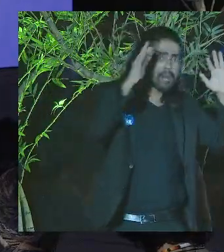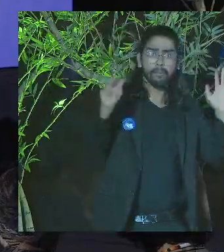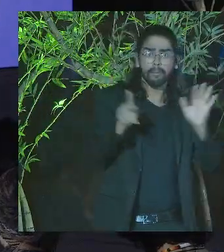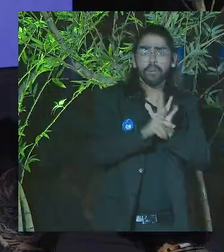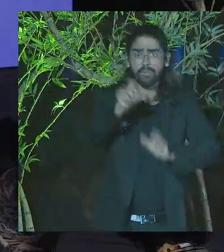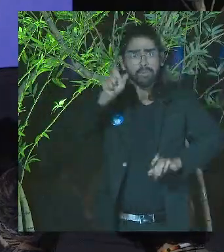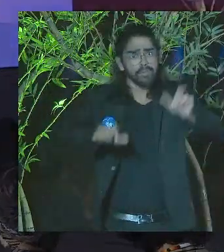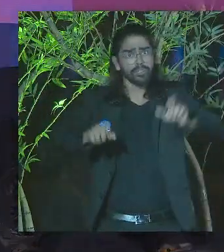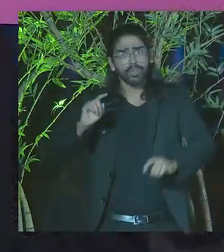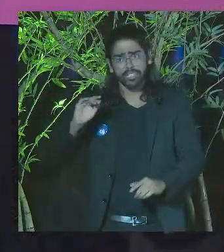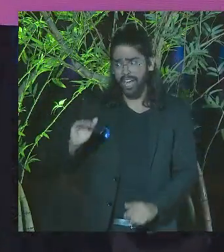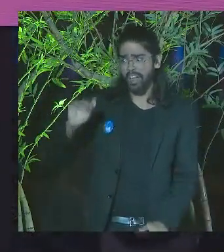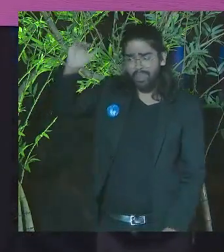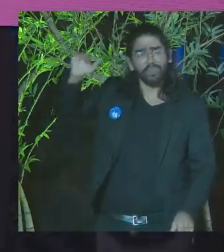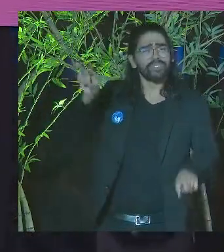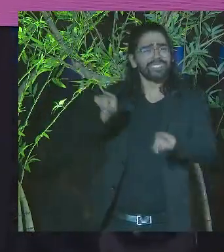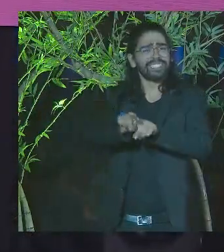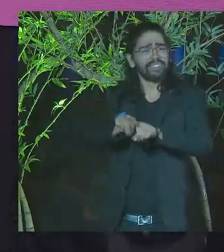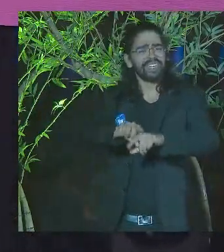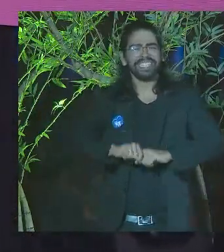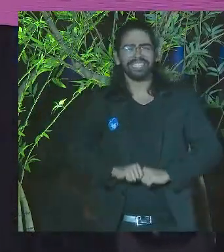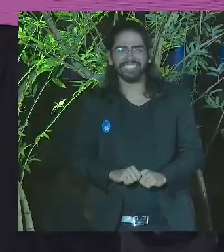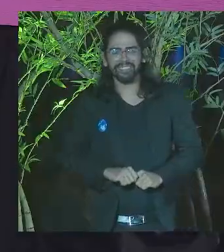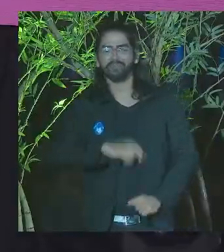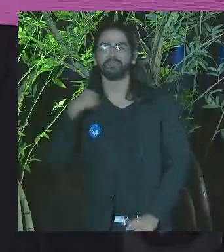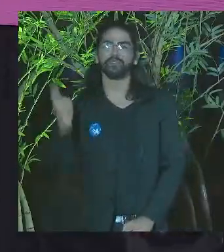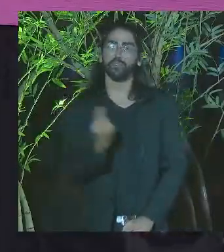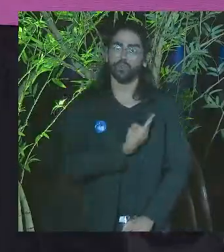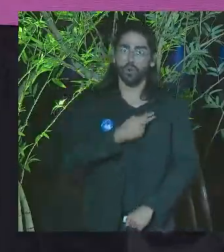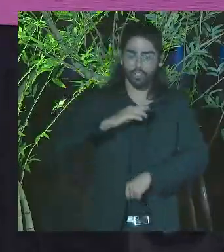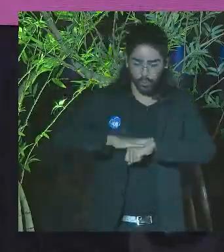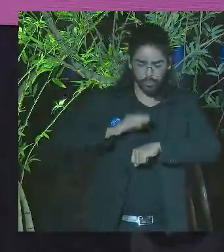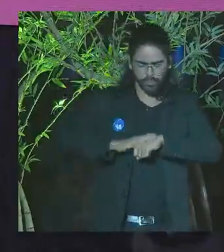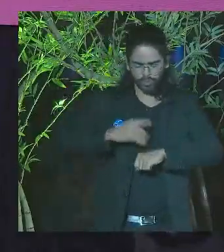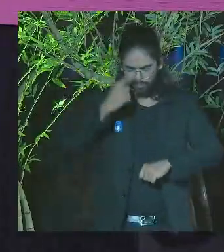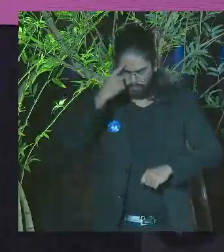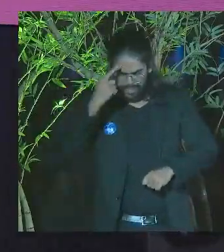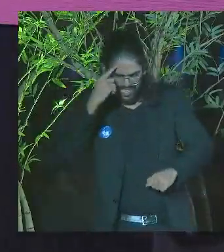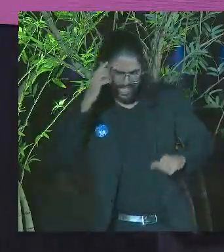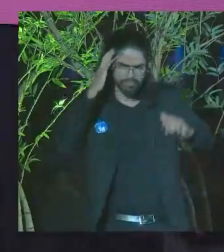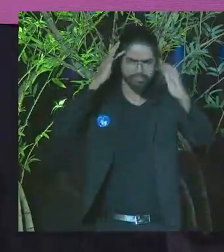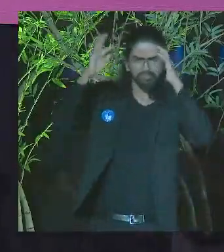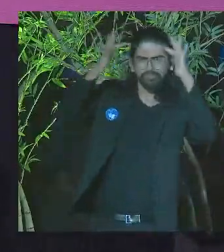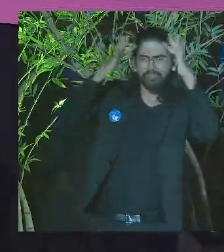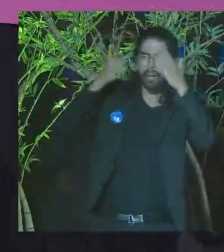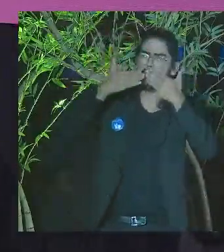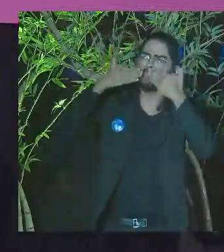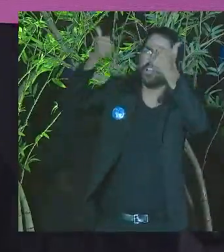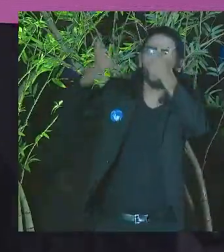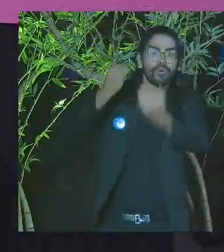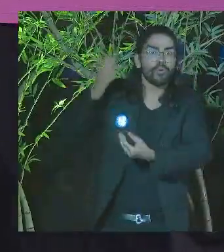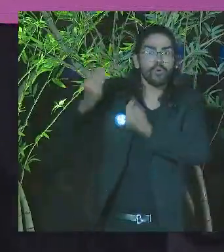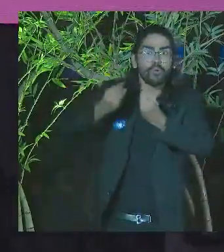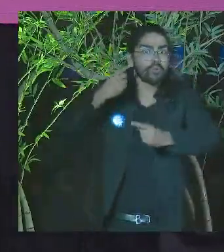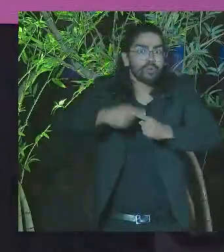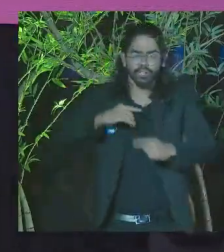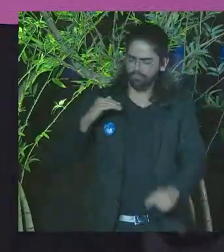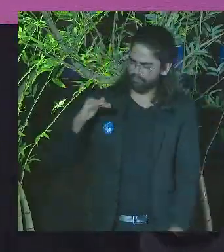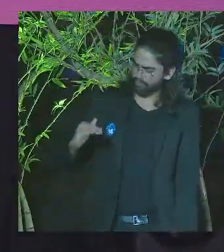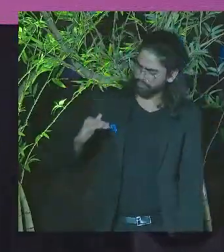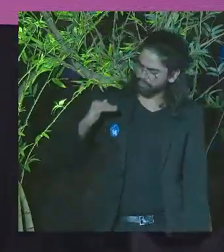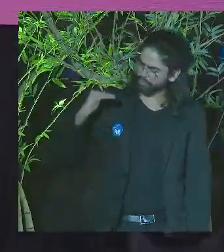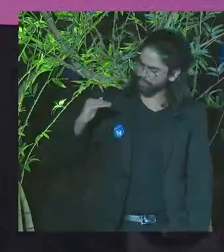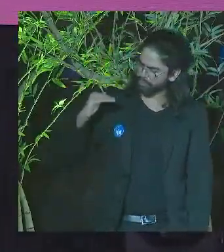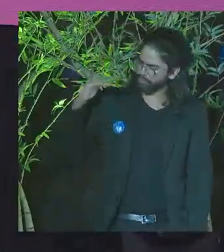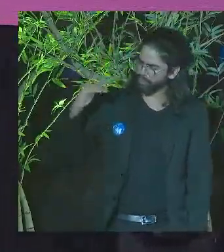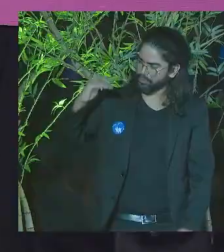grande. A gente deveria investir na nossa imaginação para que, quanto mais adulto você fica,